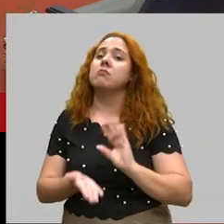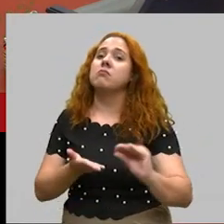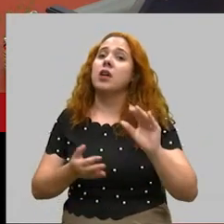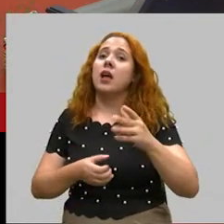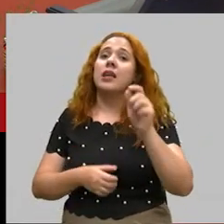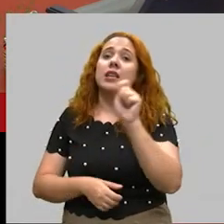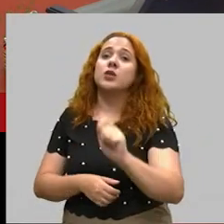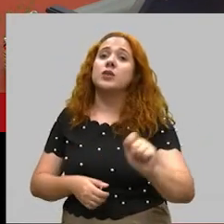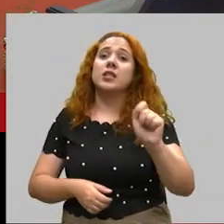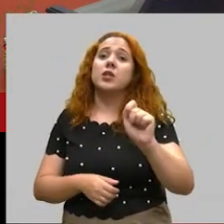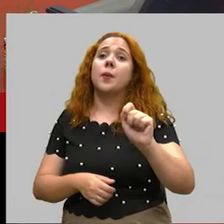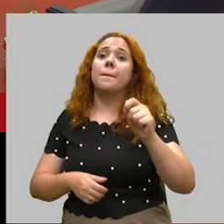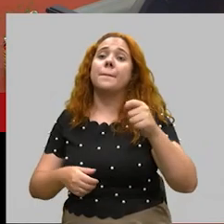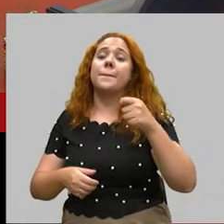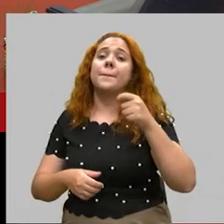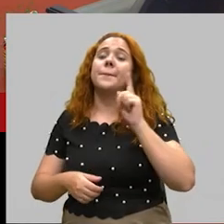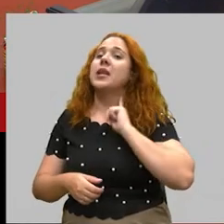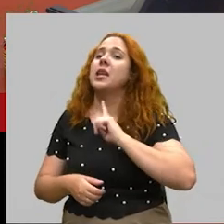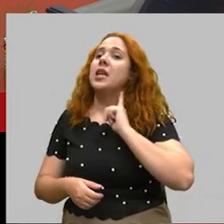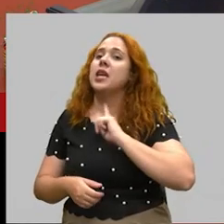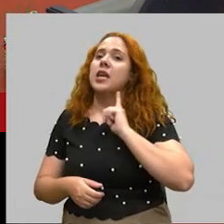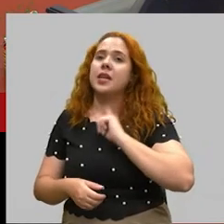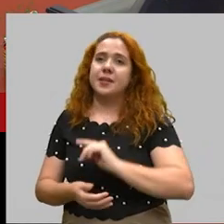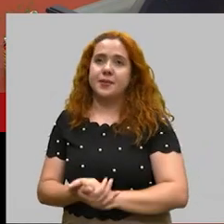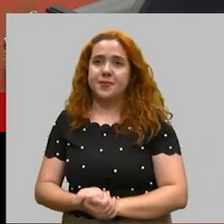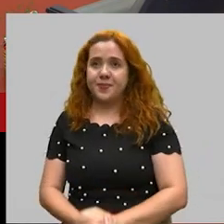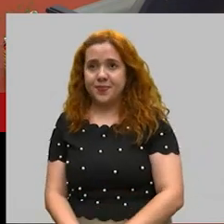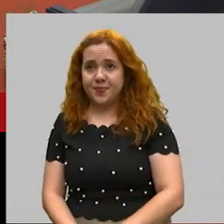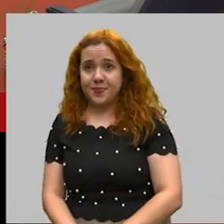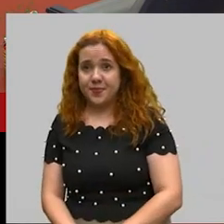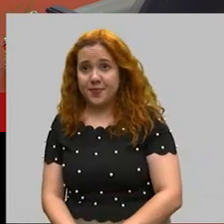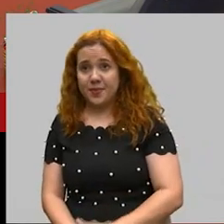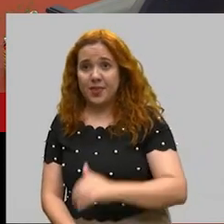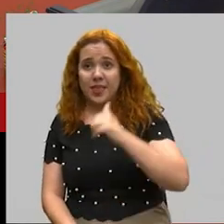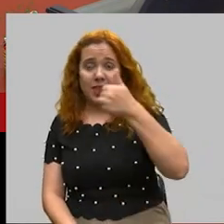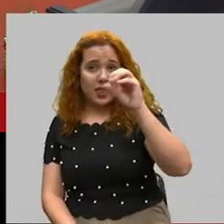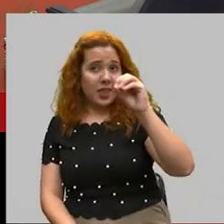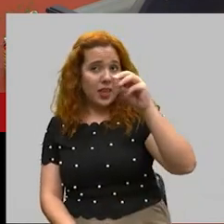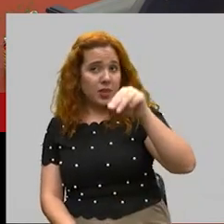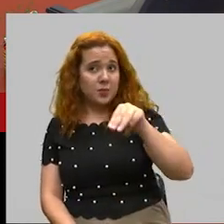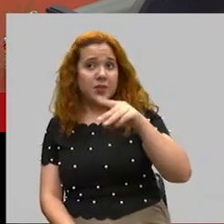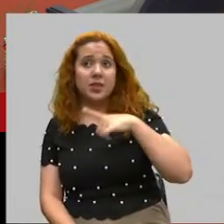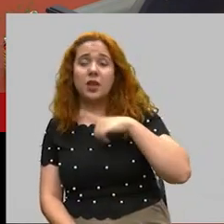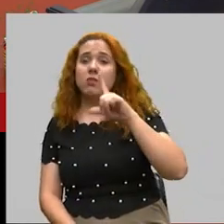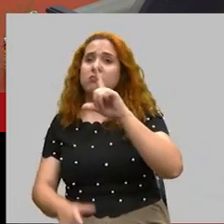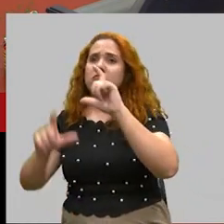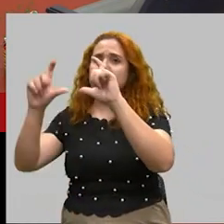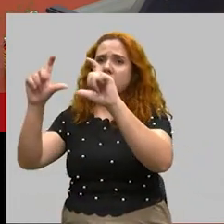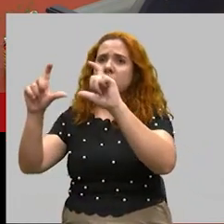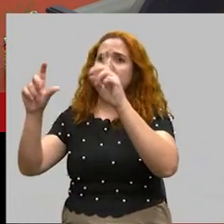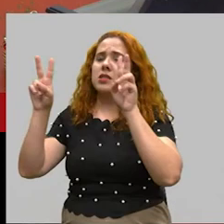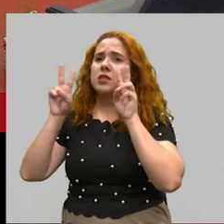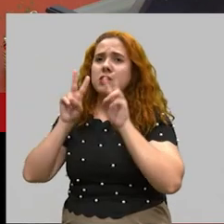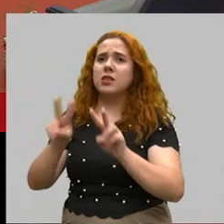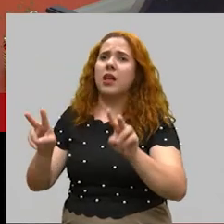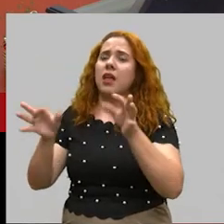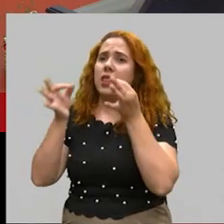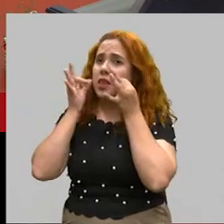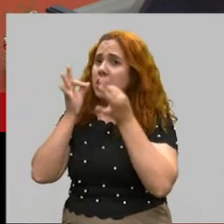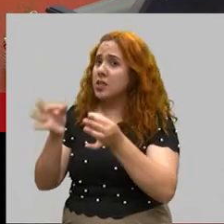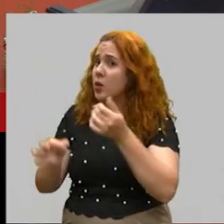família agrícola Idalino você tem 10 minutos é só ficar ligado ali no reloginho ó na TV 10 minutos